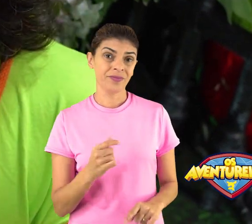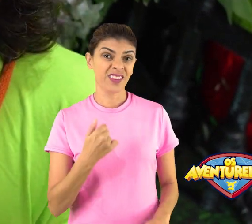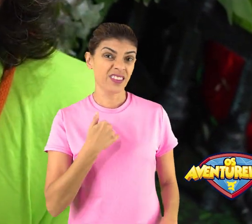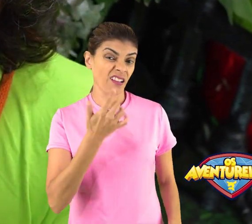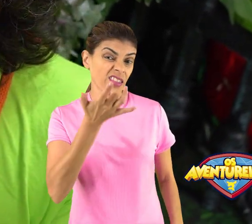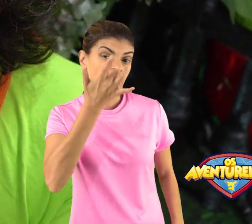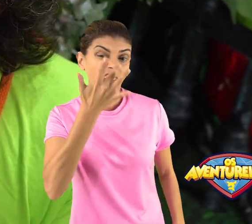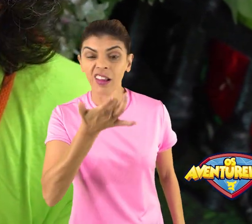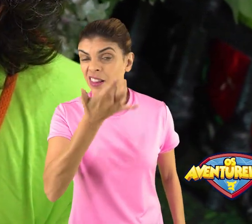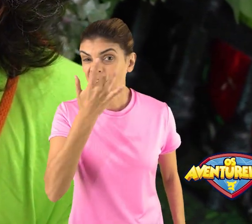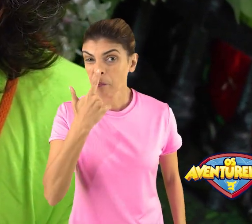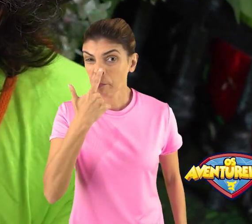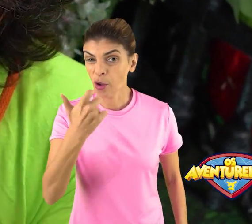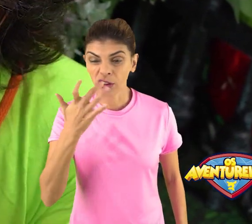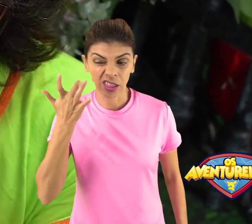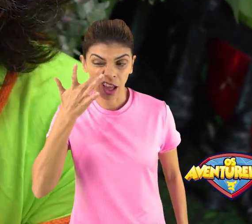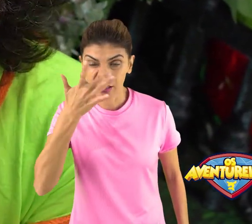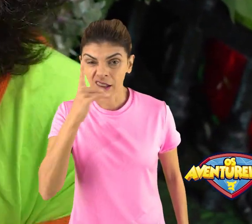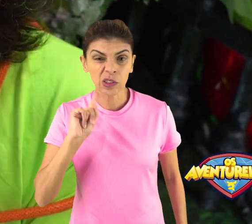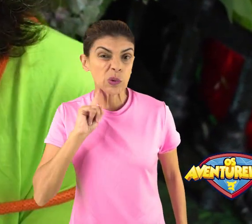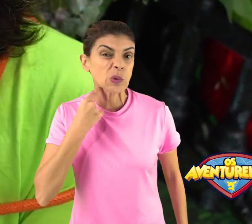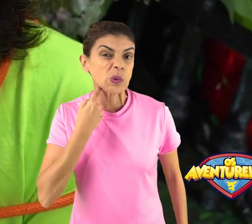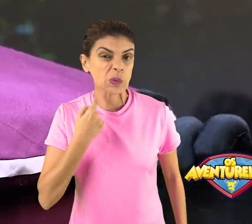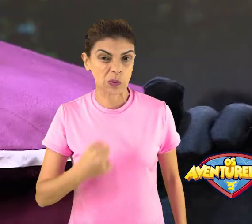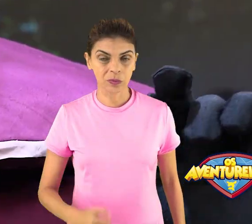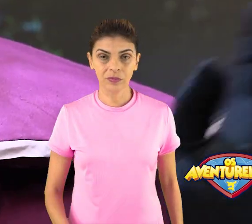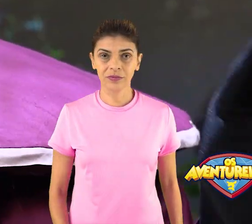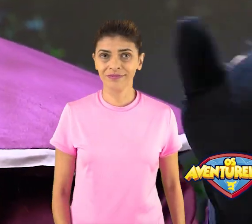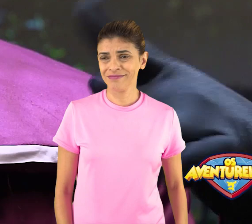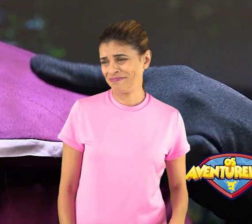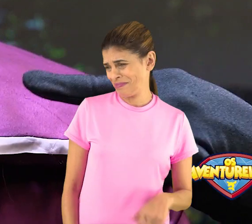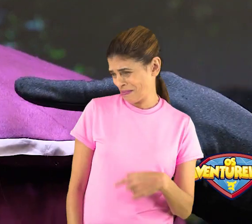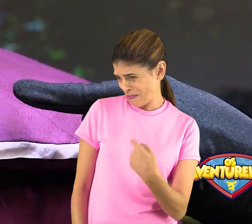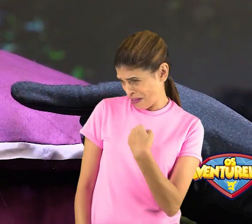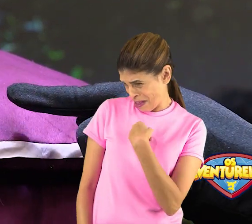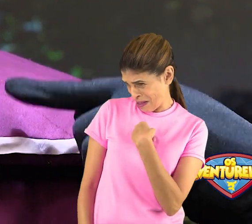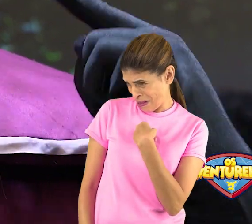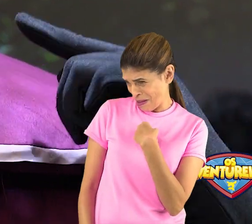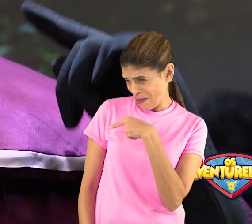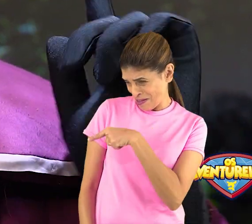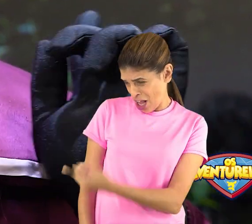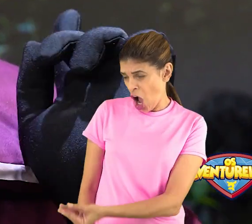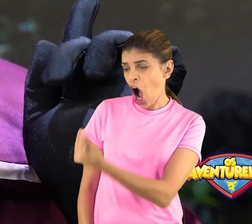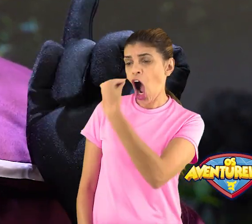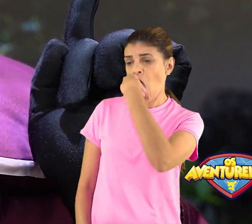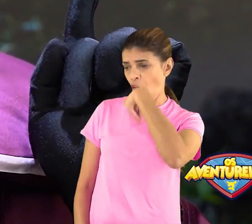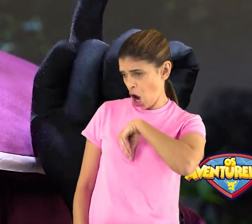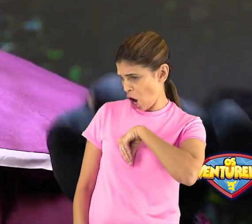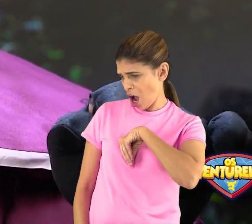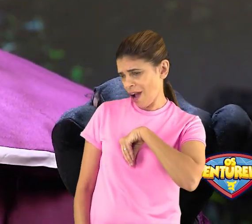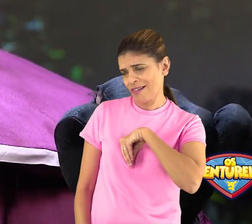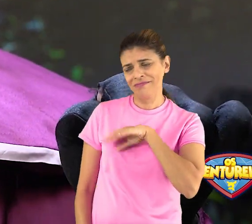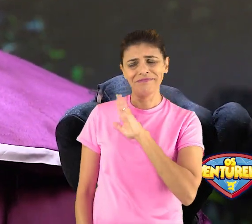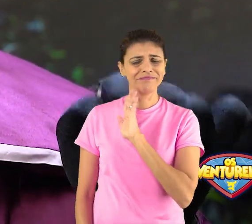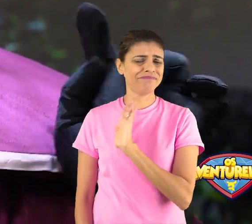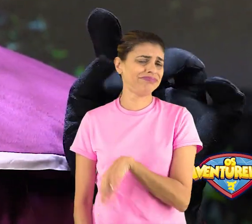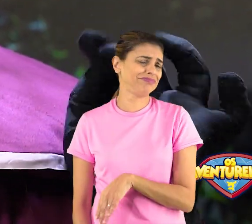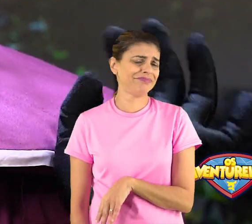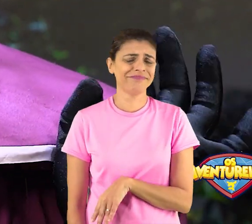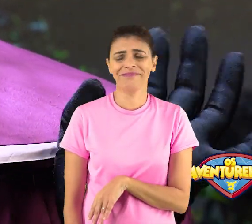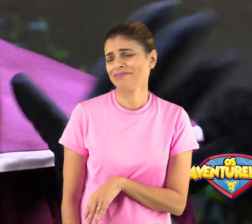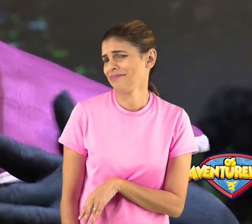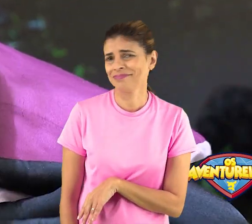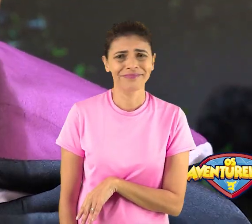Eu tô cheio de carne podre do nariz. Eu comer você?